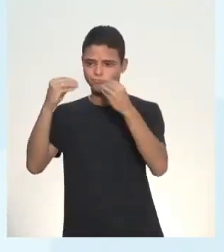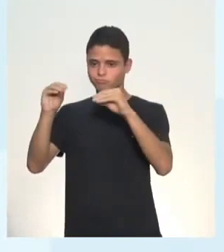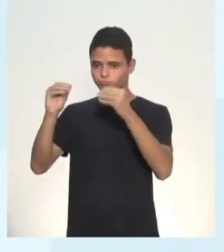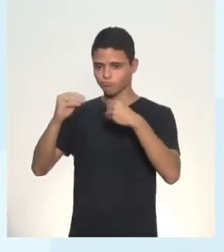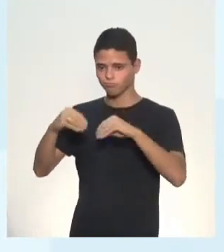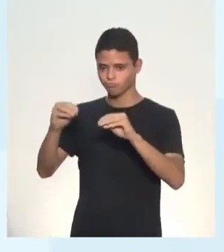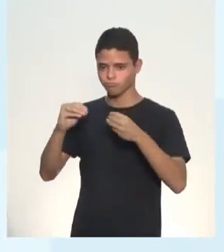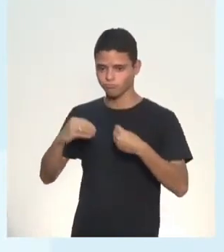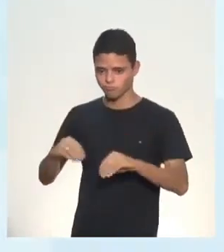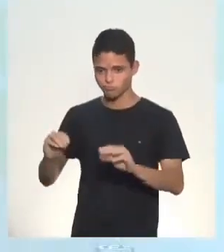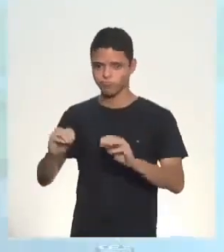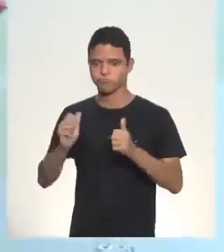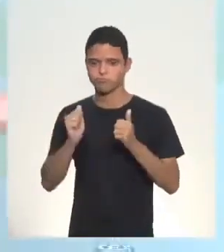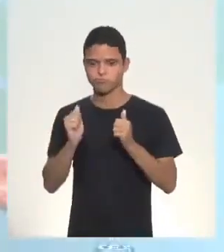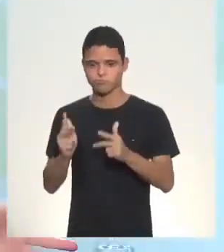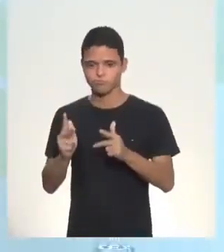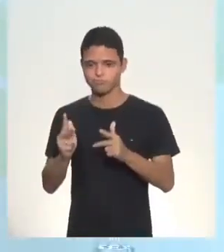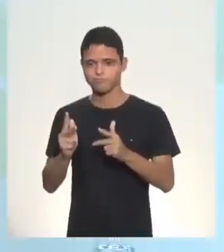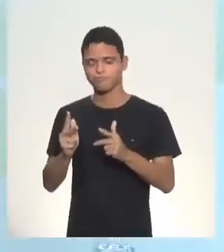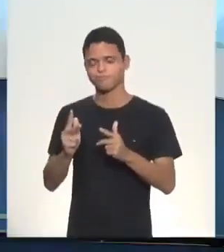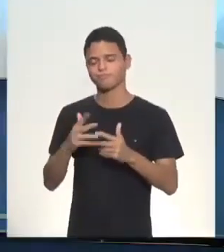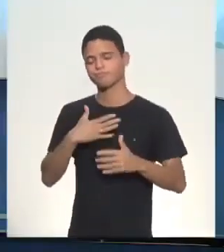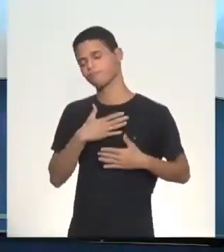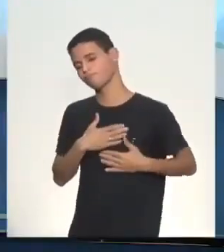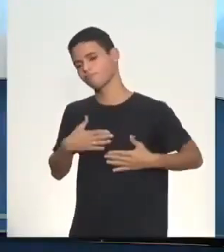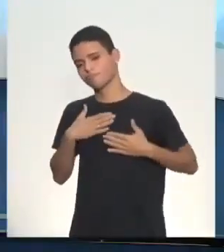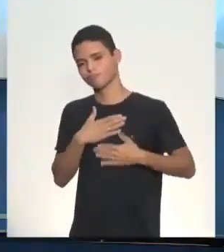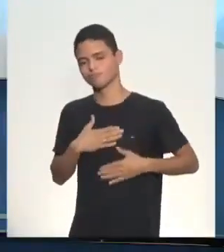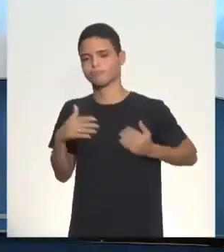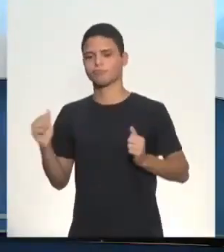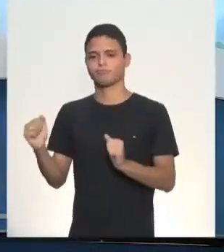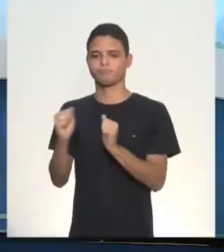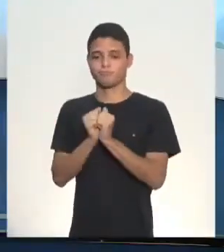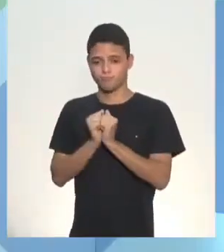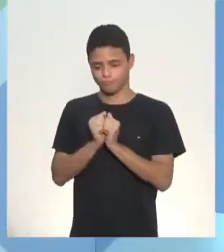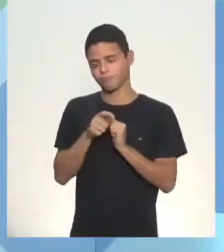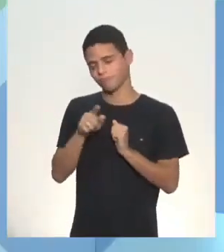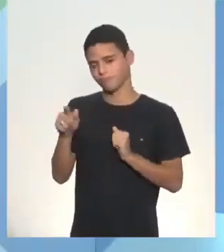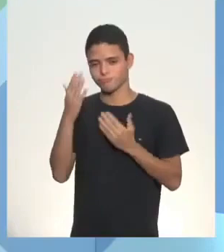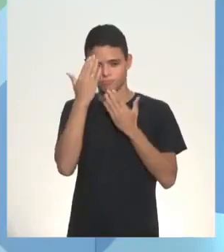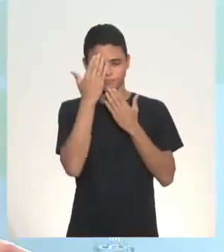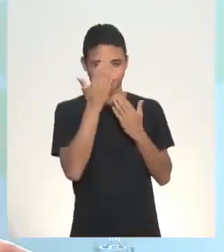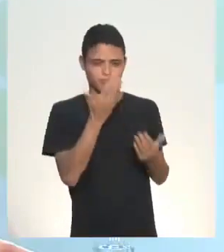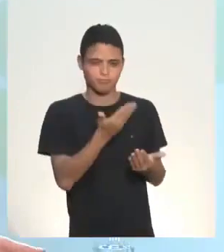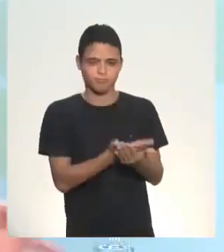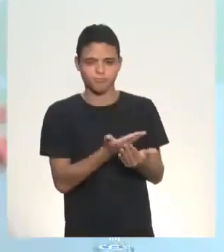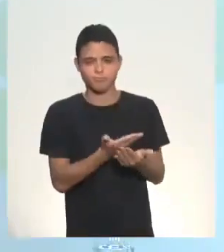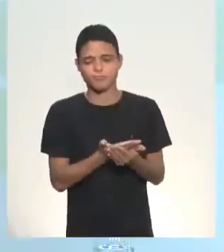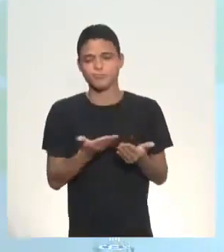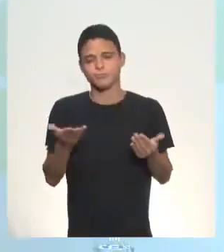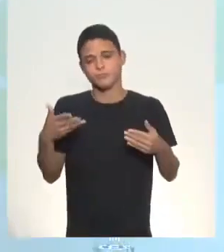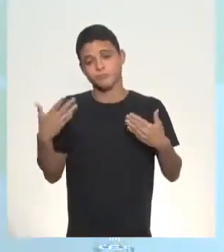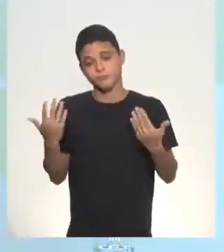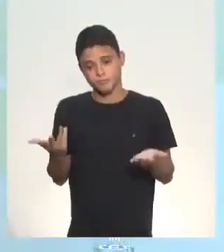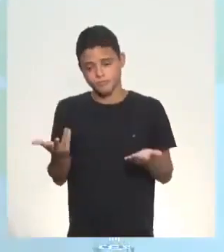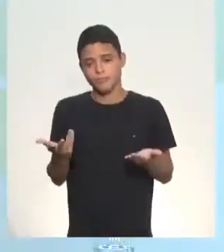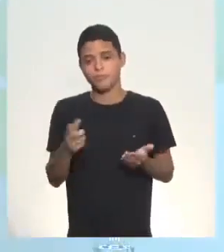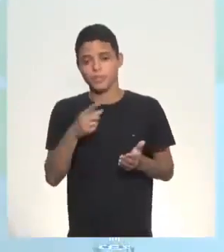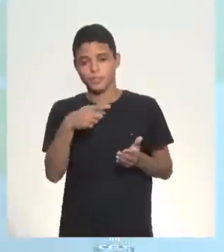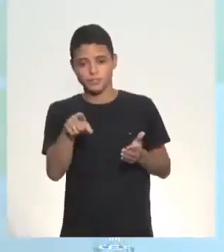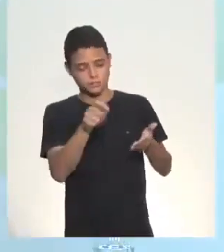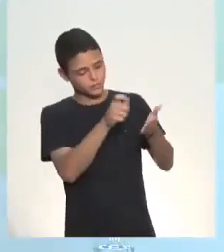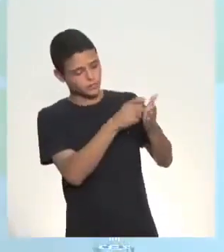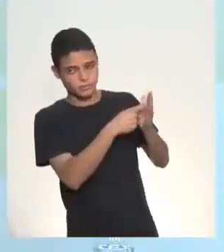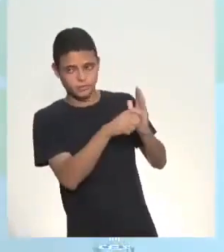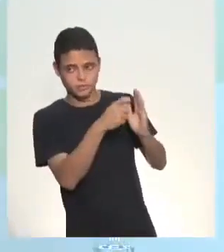lá nos nossos stories. Né, Mauro? Sim. Um prazer estar com você, Mauro. Muito obrigada pela aula de hoje. Aula. E, gente, é isso. Avaliem a